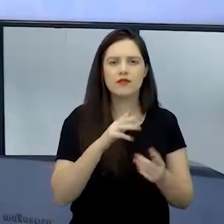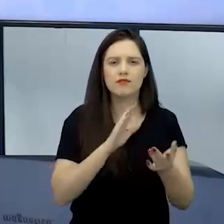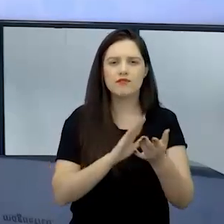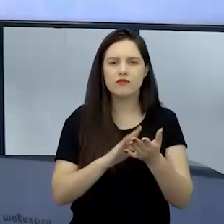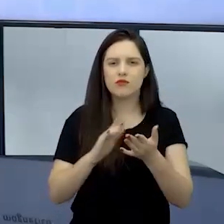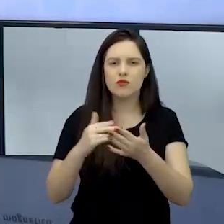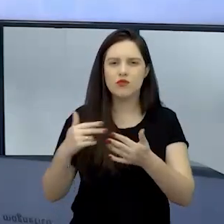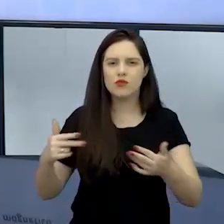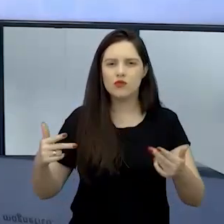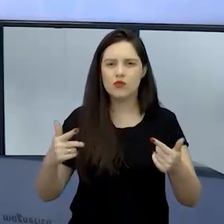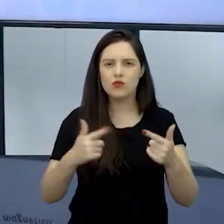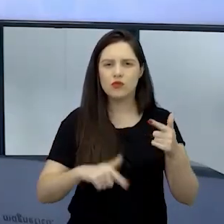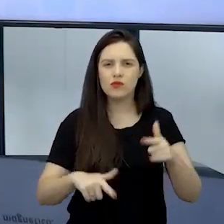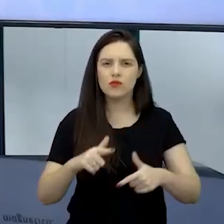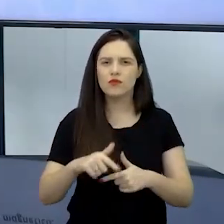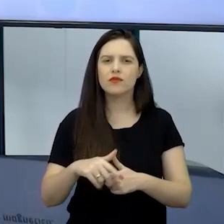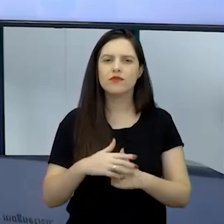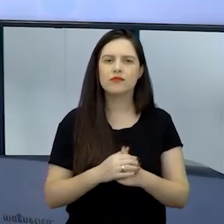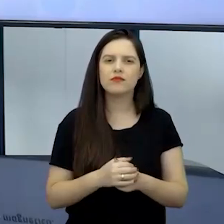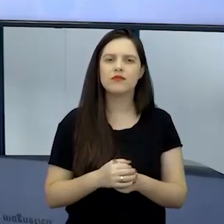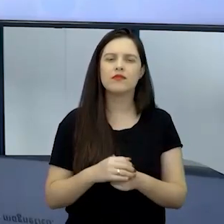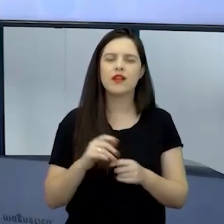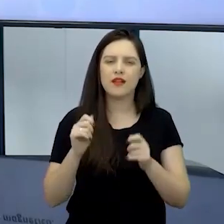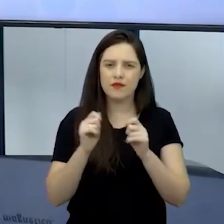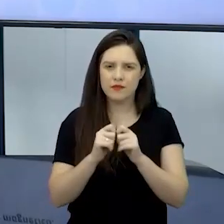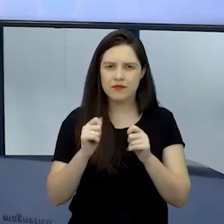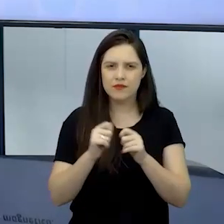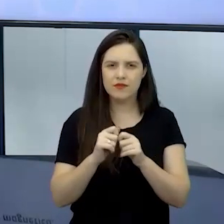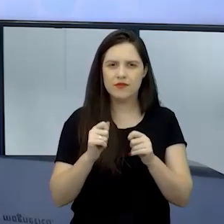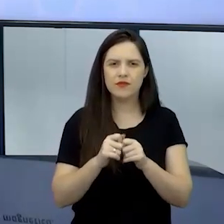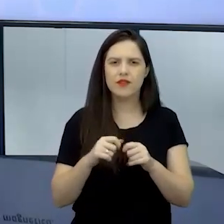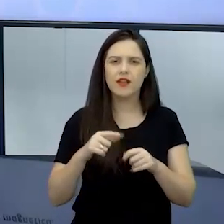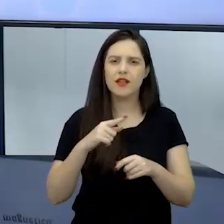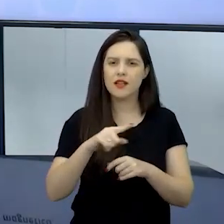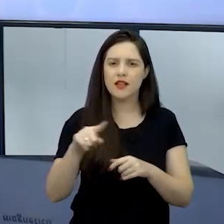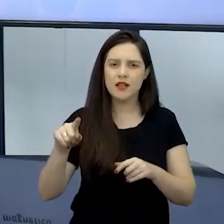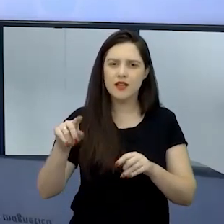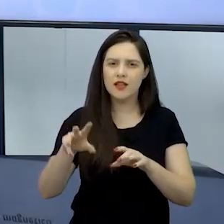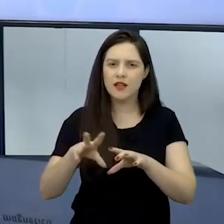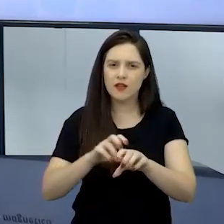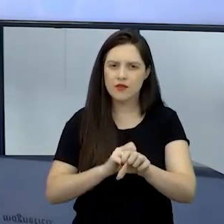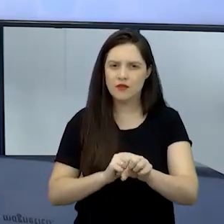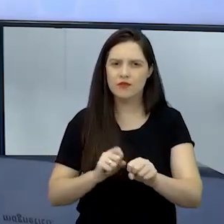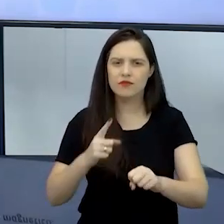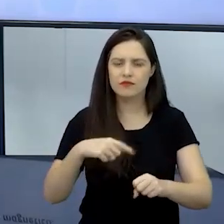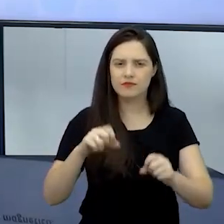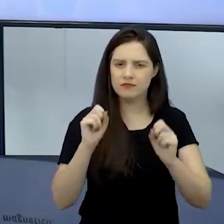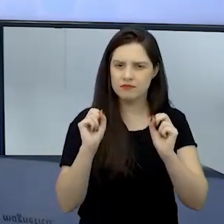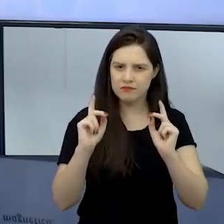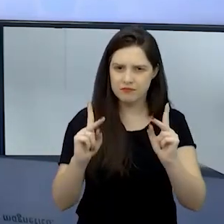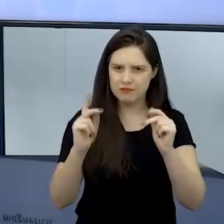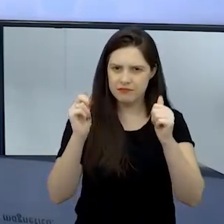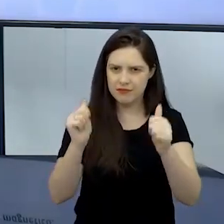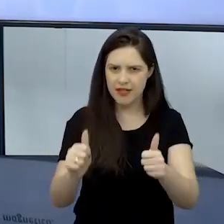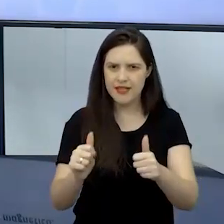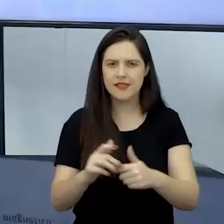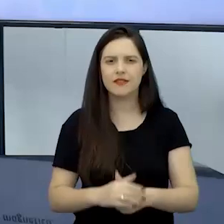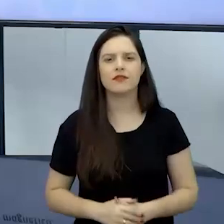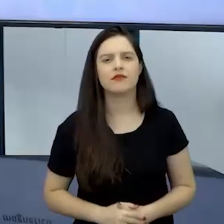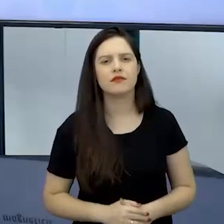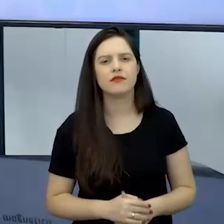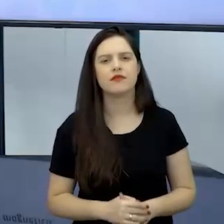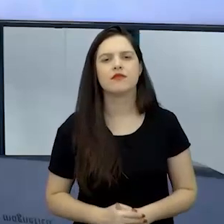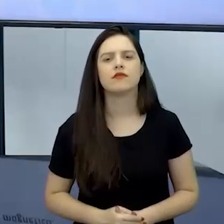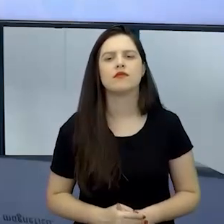viram um pouco sobre o magnetismo, o eletromagnetismo, lá na formação geral básica, já viram isso. Beleza, pessoal? Então é isso aí. E